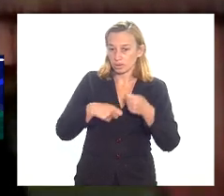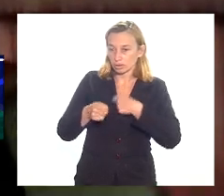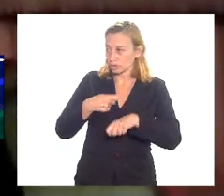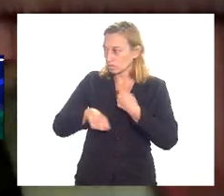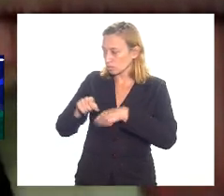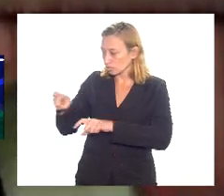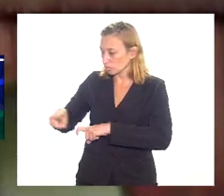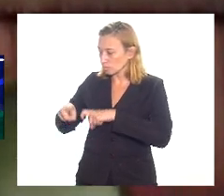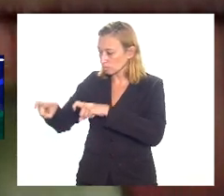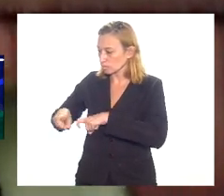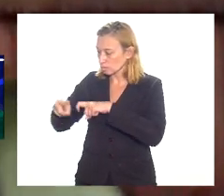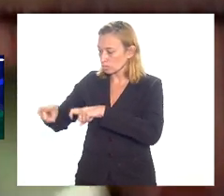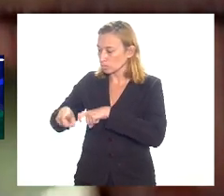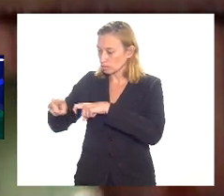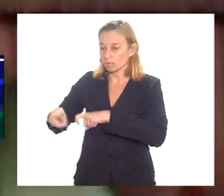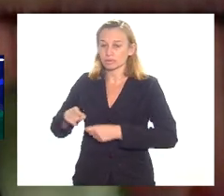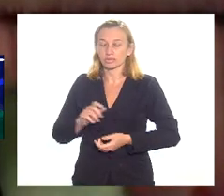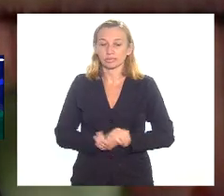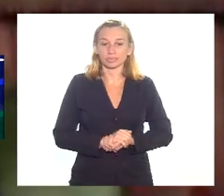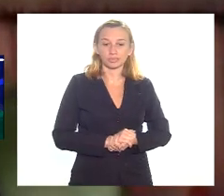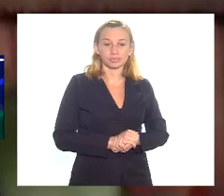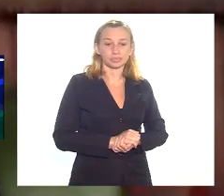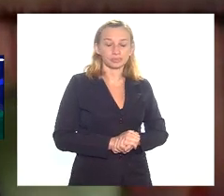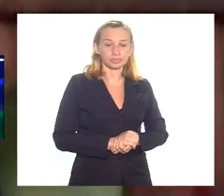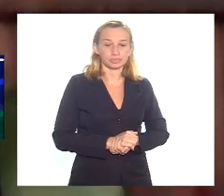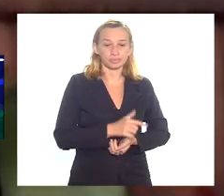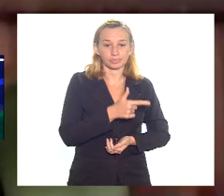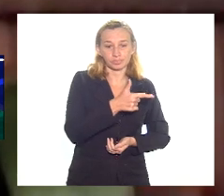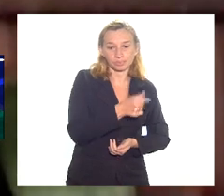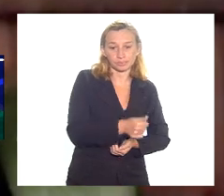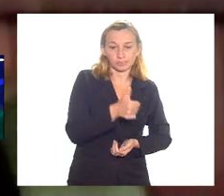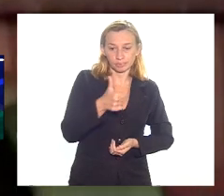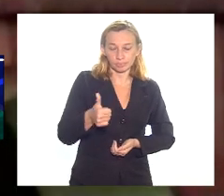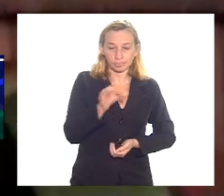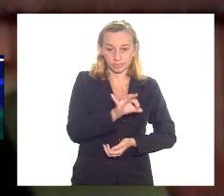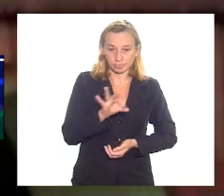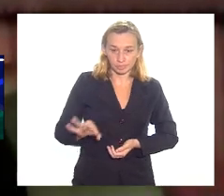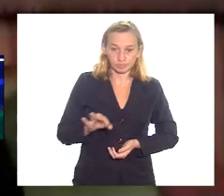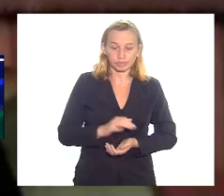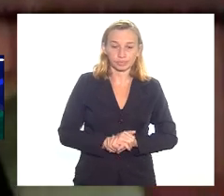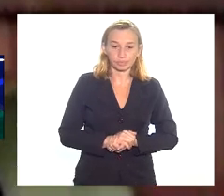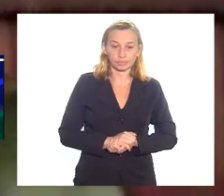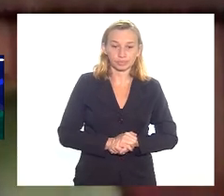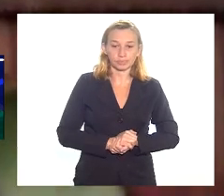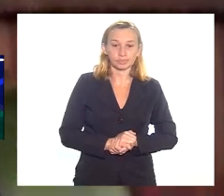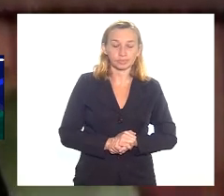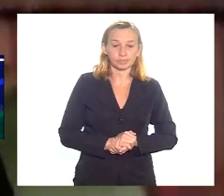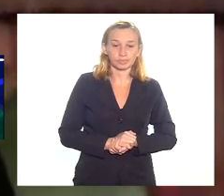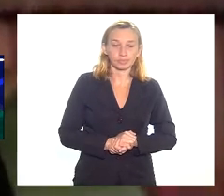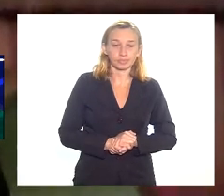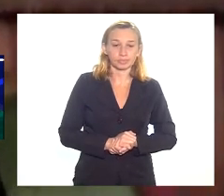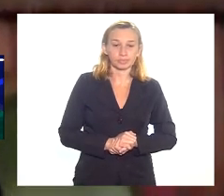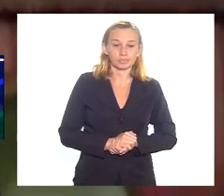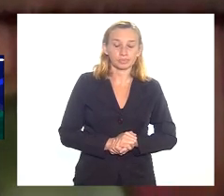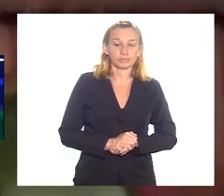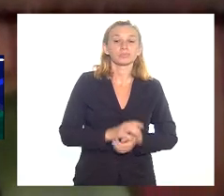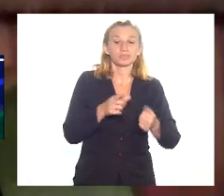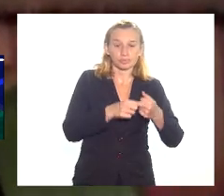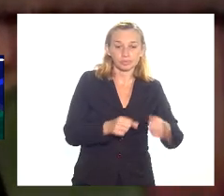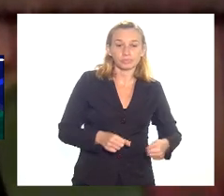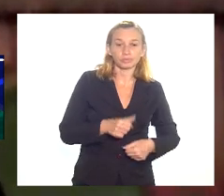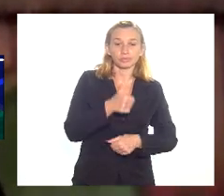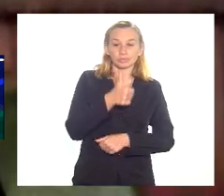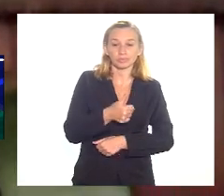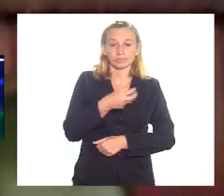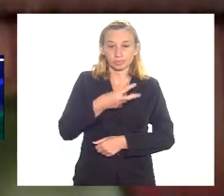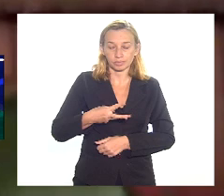61% e dos auxiliares de agropecuária de 71%. Um artigo publicado no dia 13 de julho de